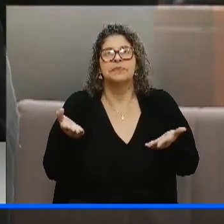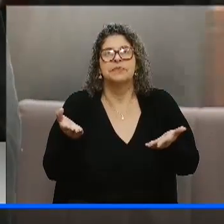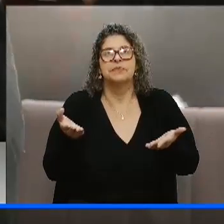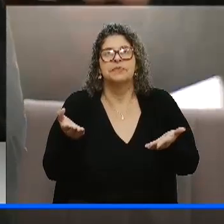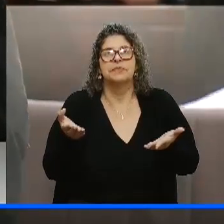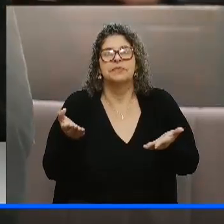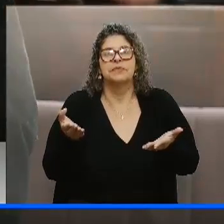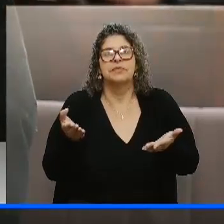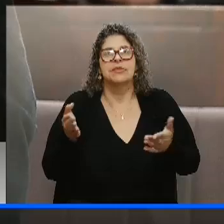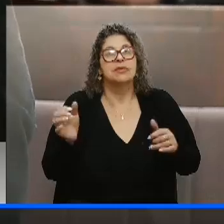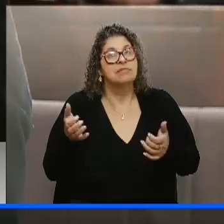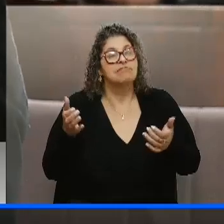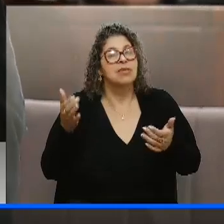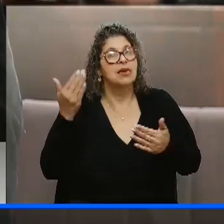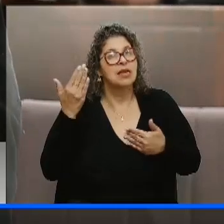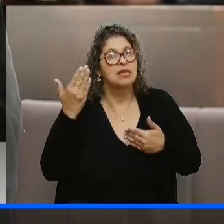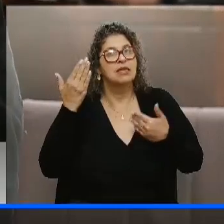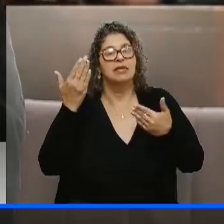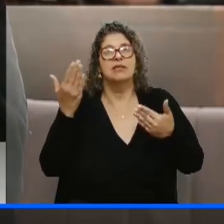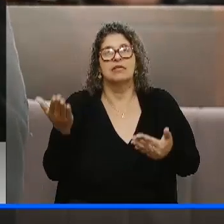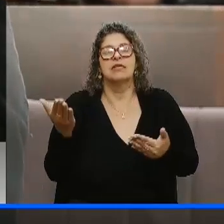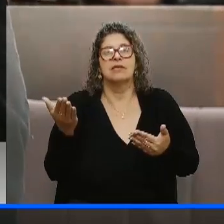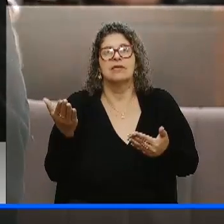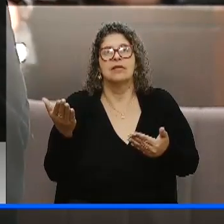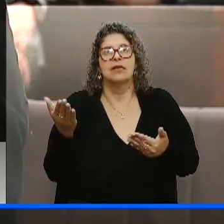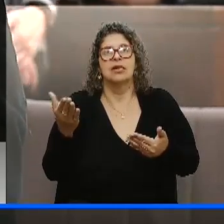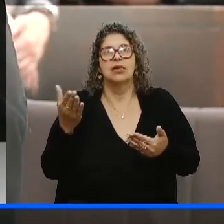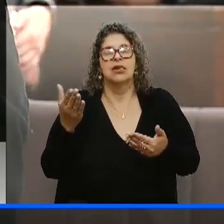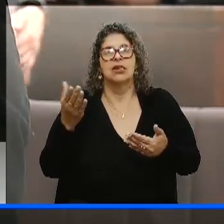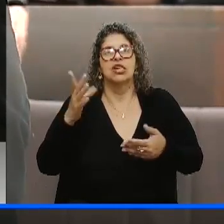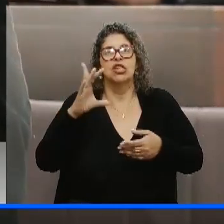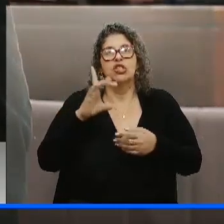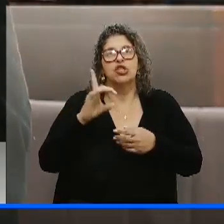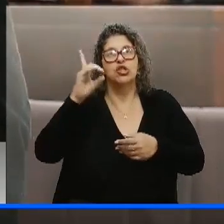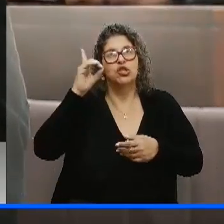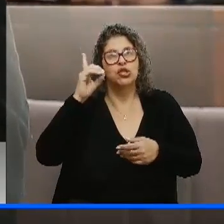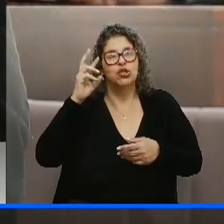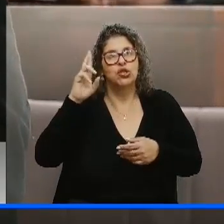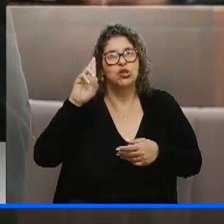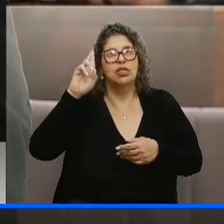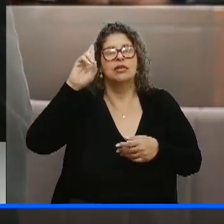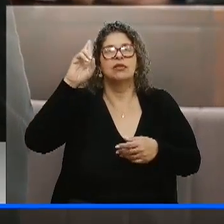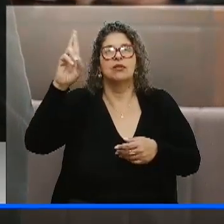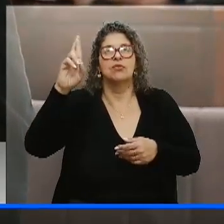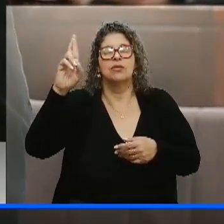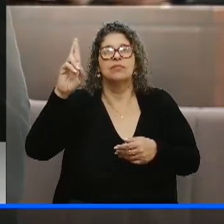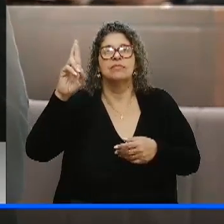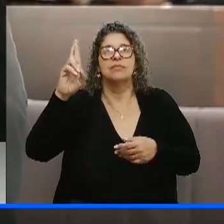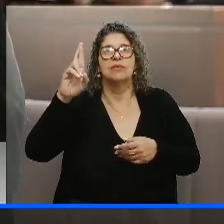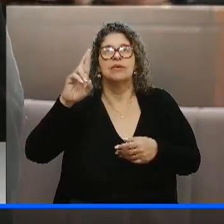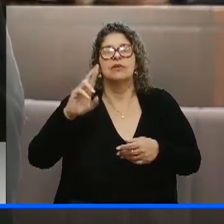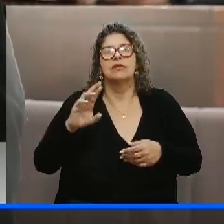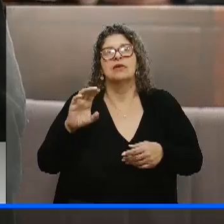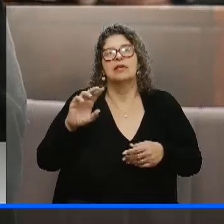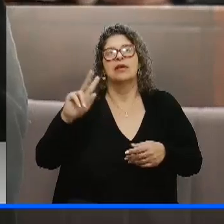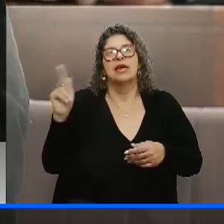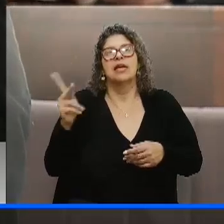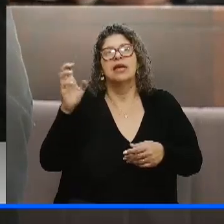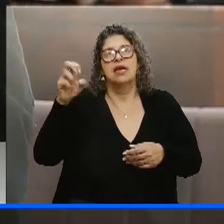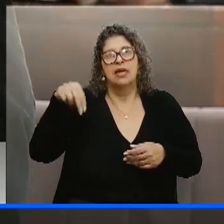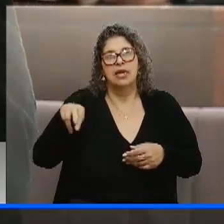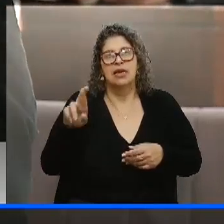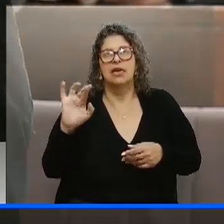saudar o nosso diretor executivo da associação henrique feijó